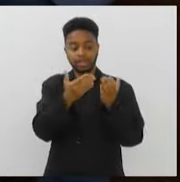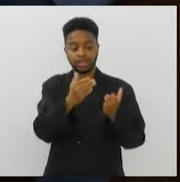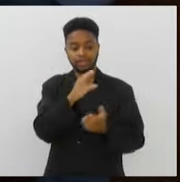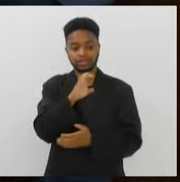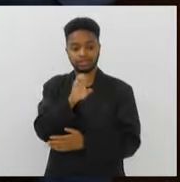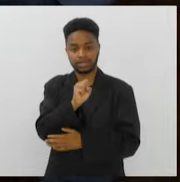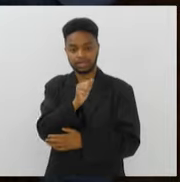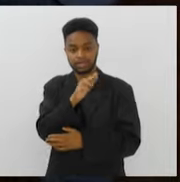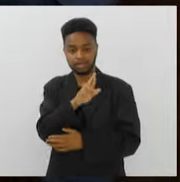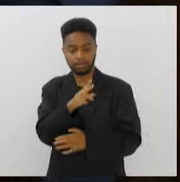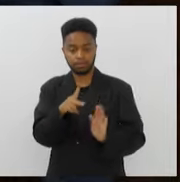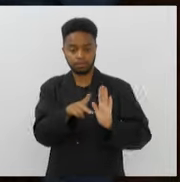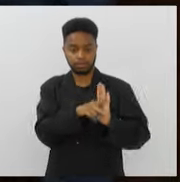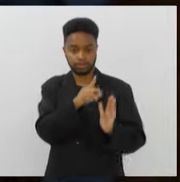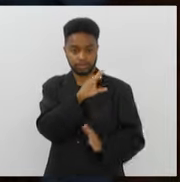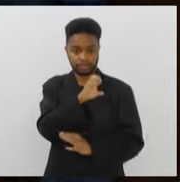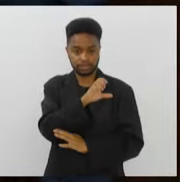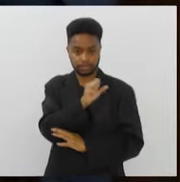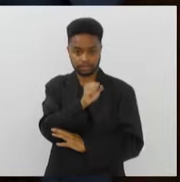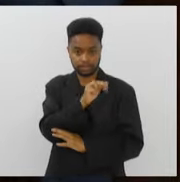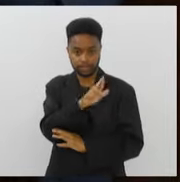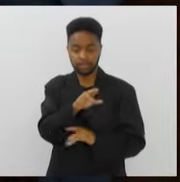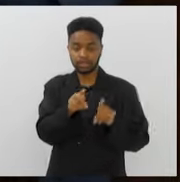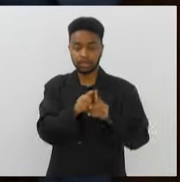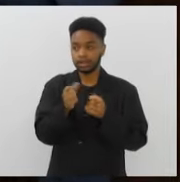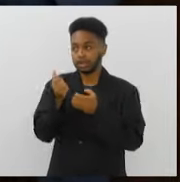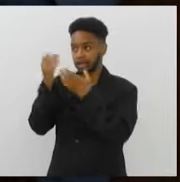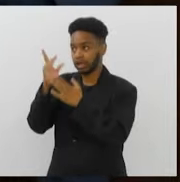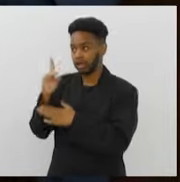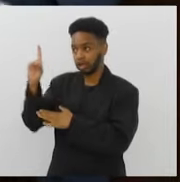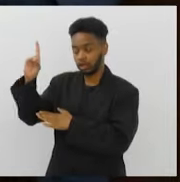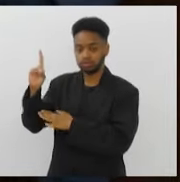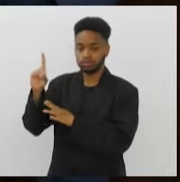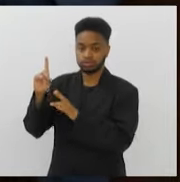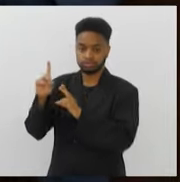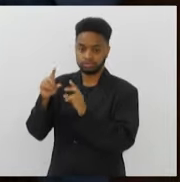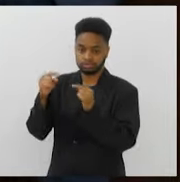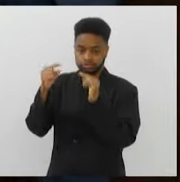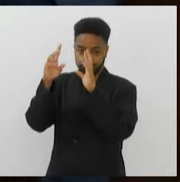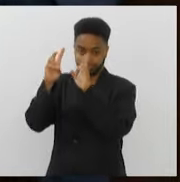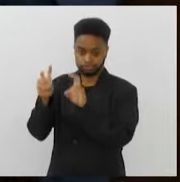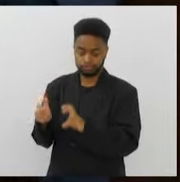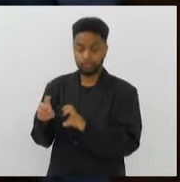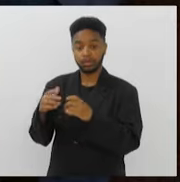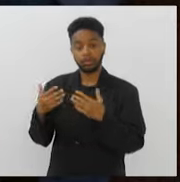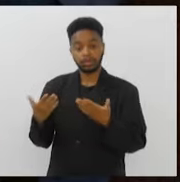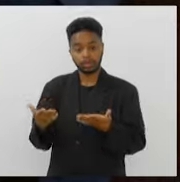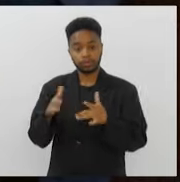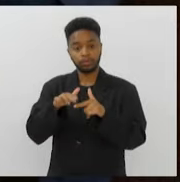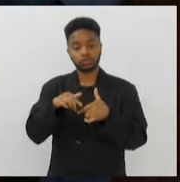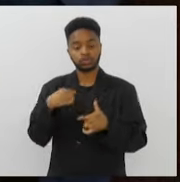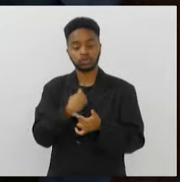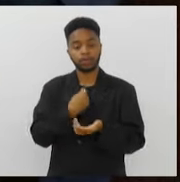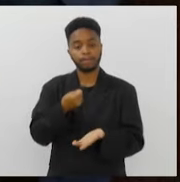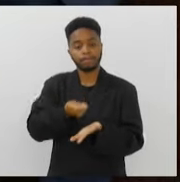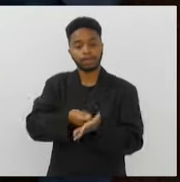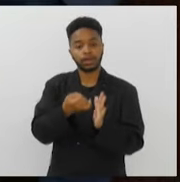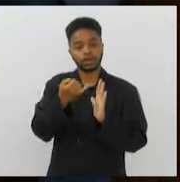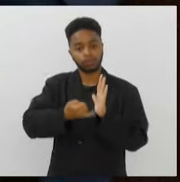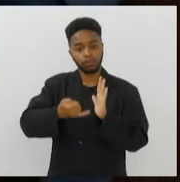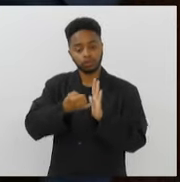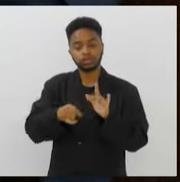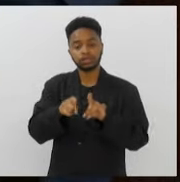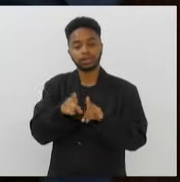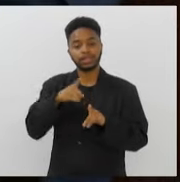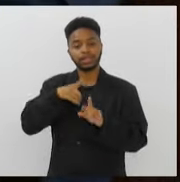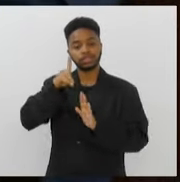a Deus o que é de Deus. Por isso nós obedecemos à autoridade, nós pagamos impostos, nós temos o direito de sermos eleitos,